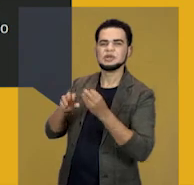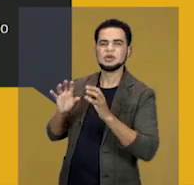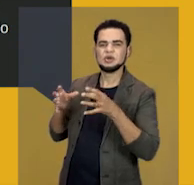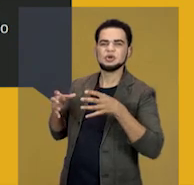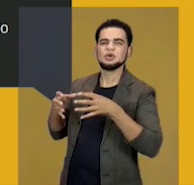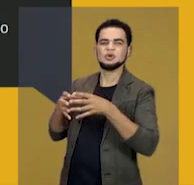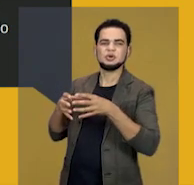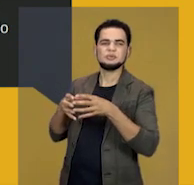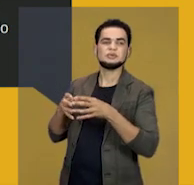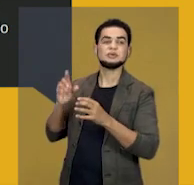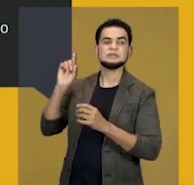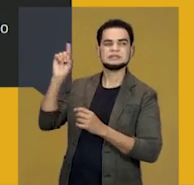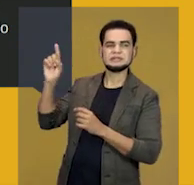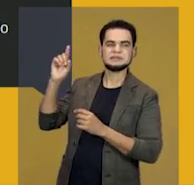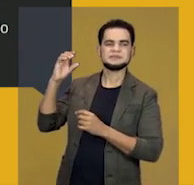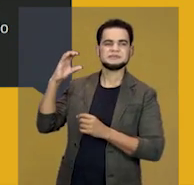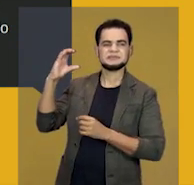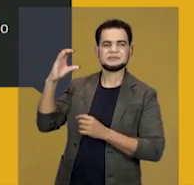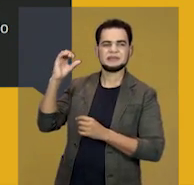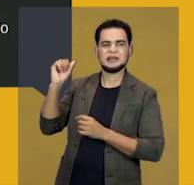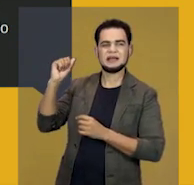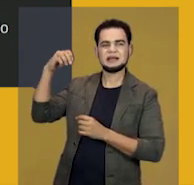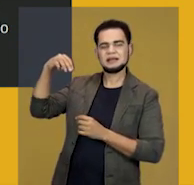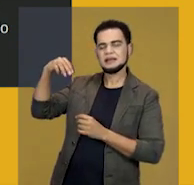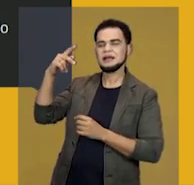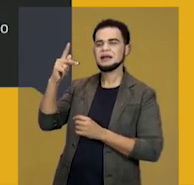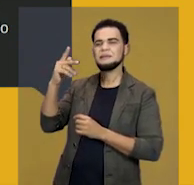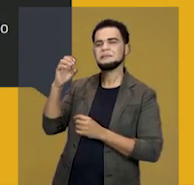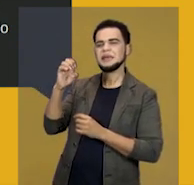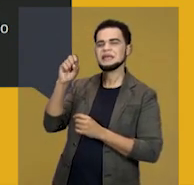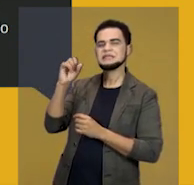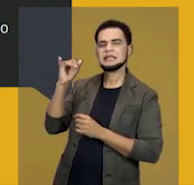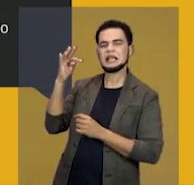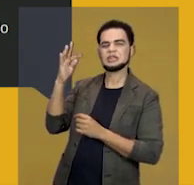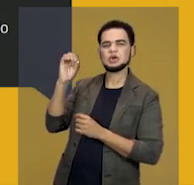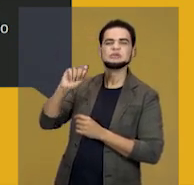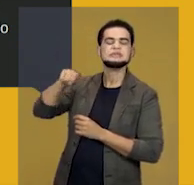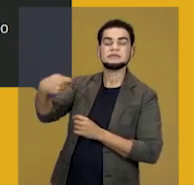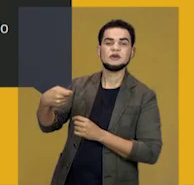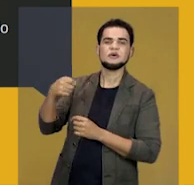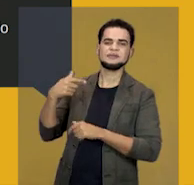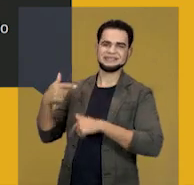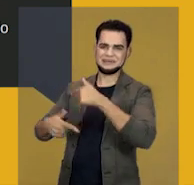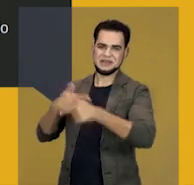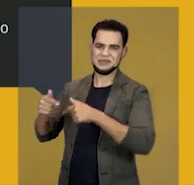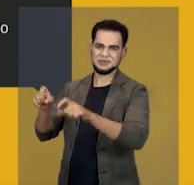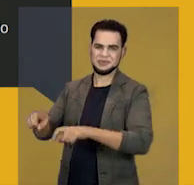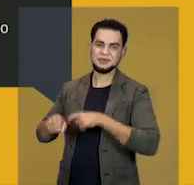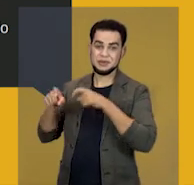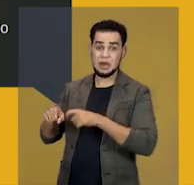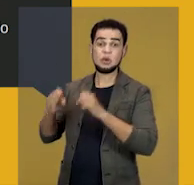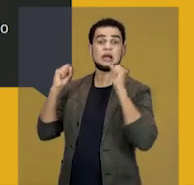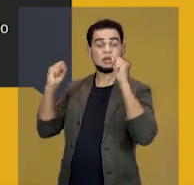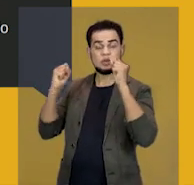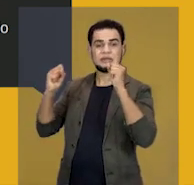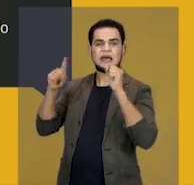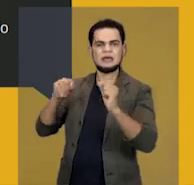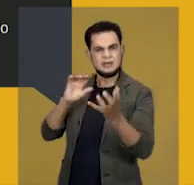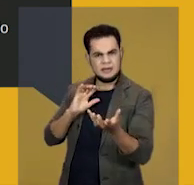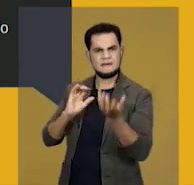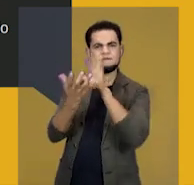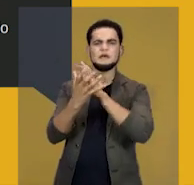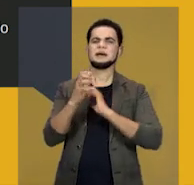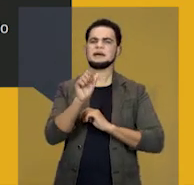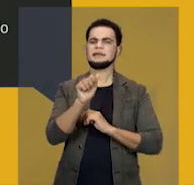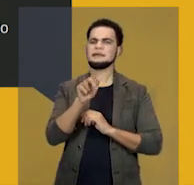isto é, os trabalhadores rurais. Entre as suas principais bandeiras de luta estão a reforma agrária, a